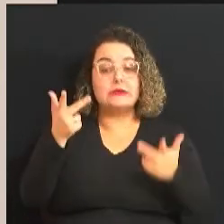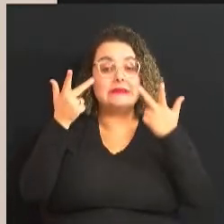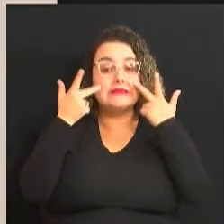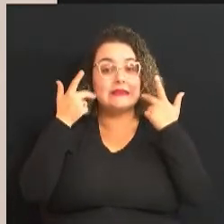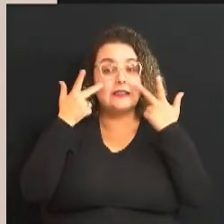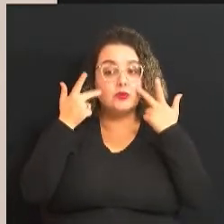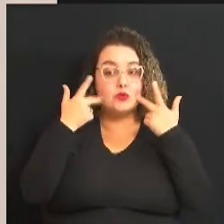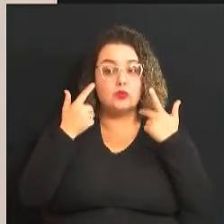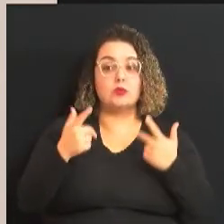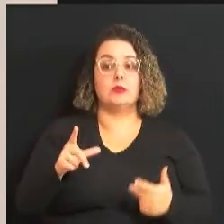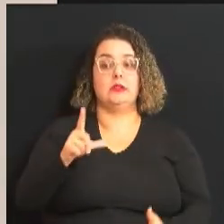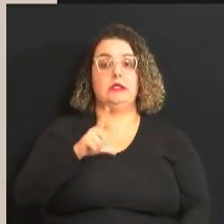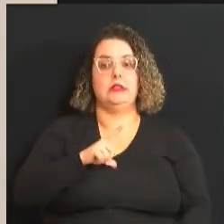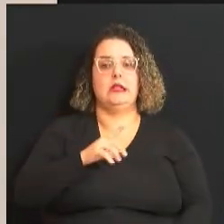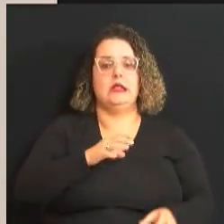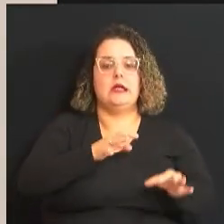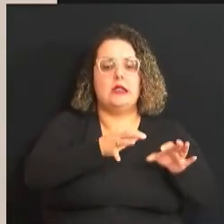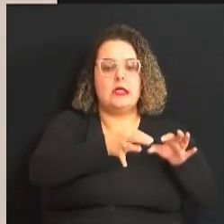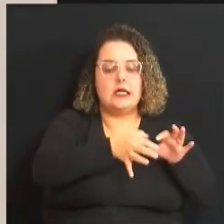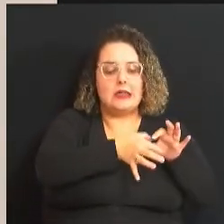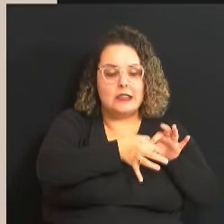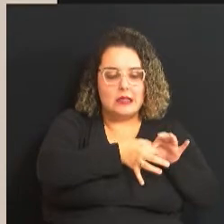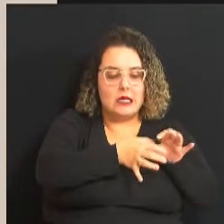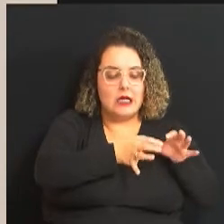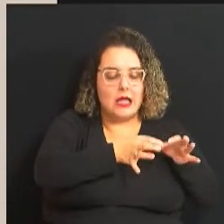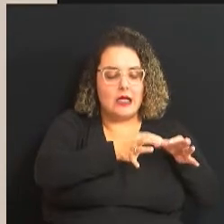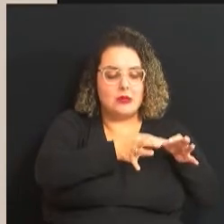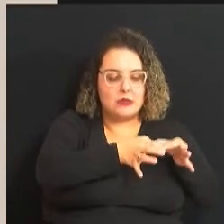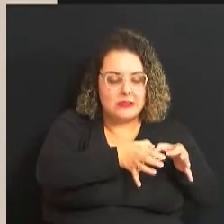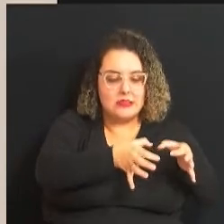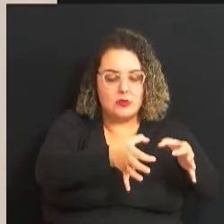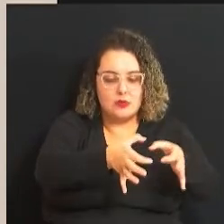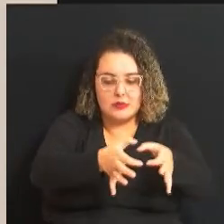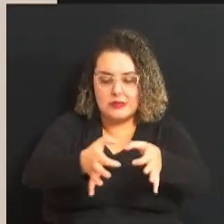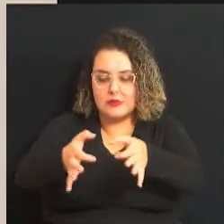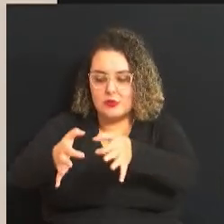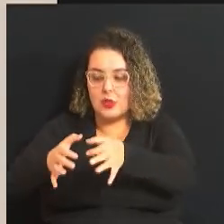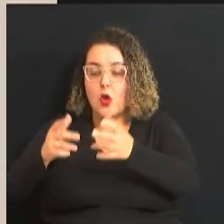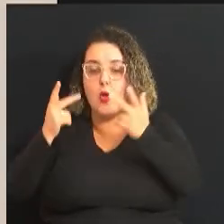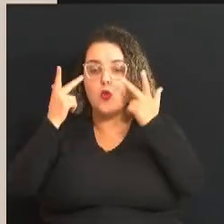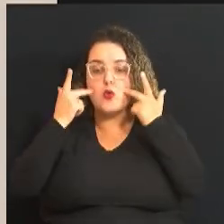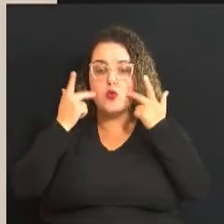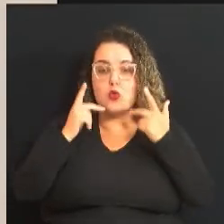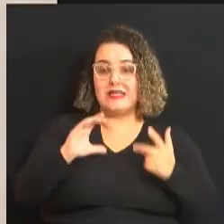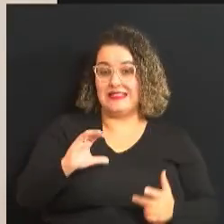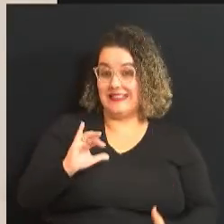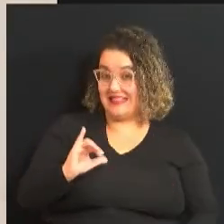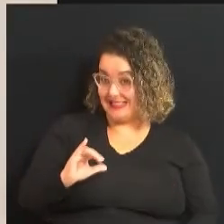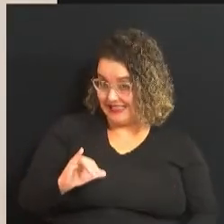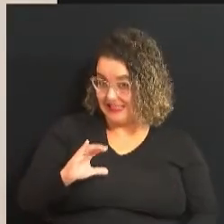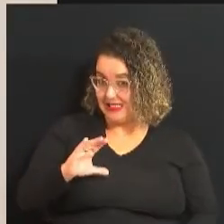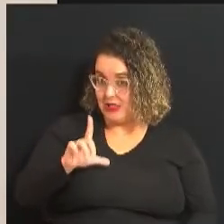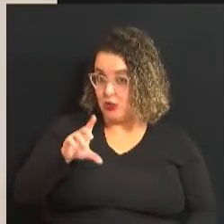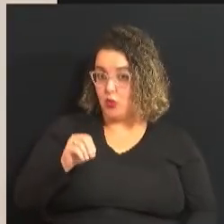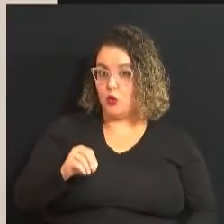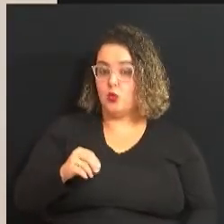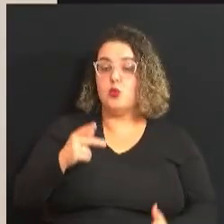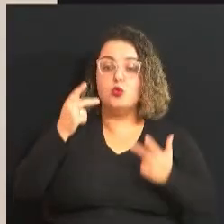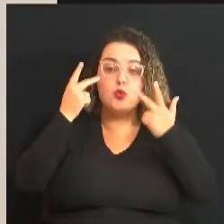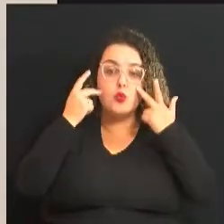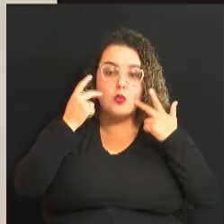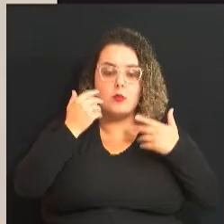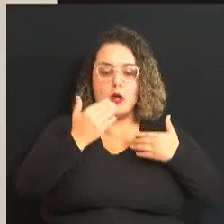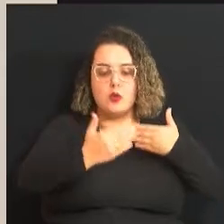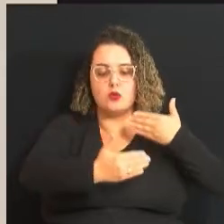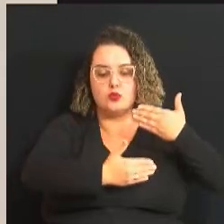tem ciclos completamente espontâneos, normais, ao longo do ano, tá? Porque, por